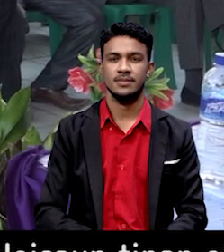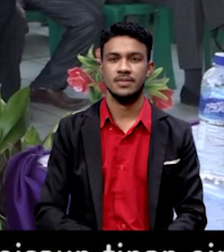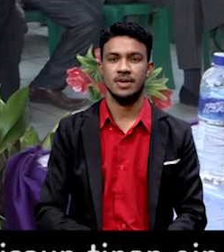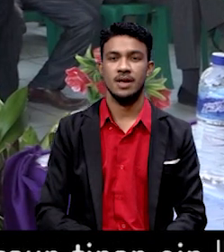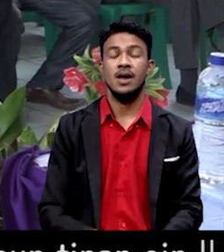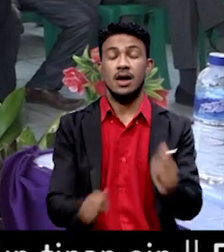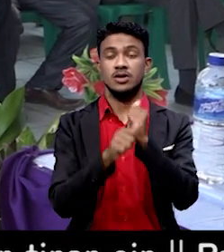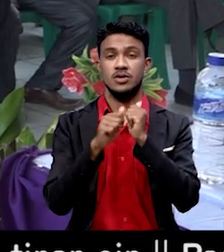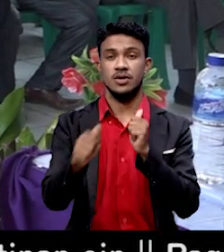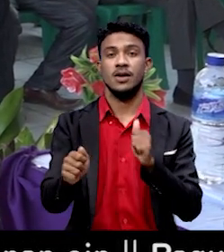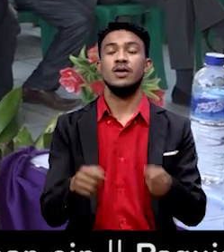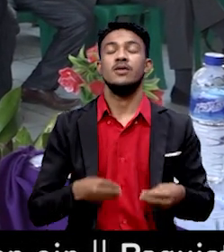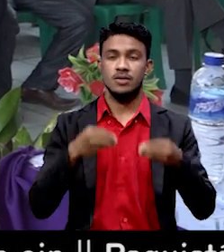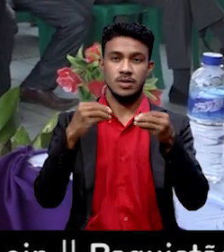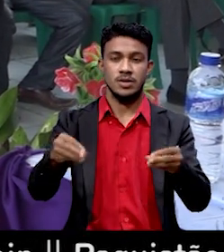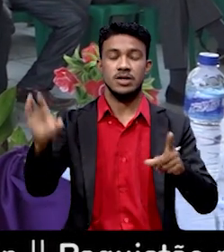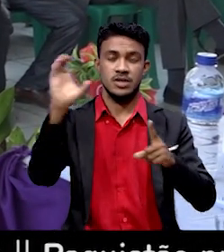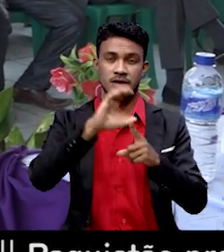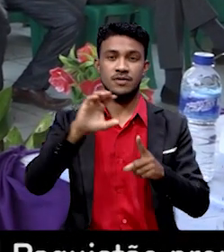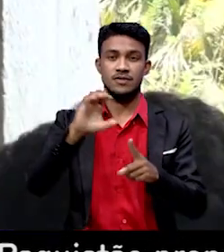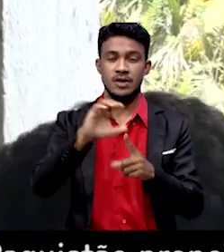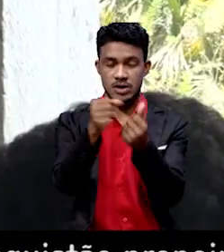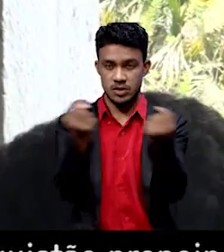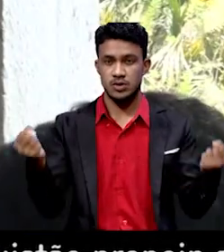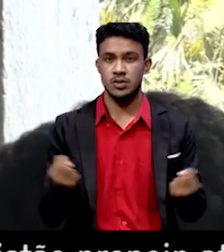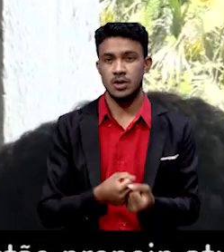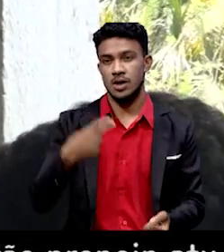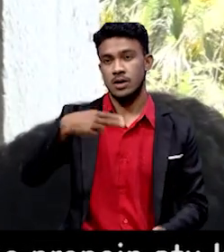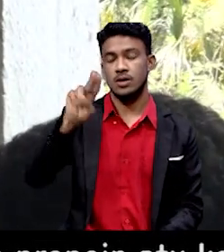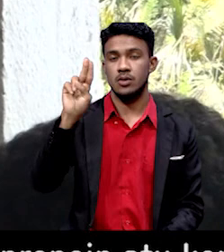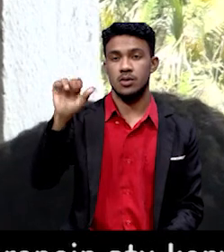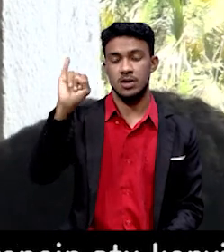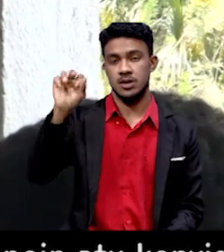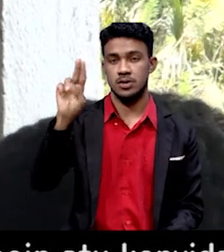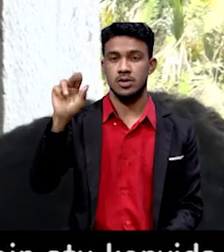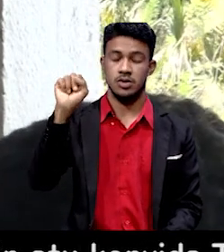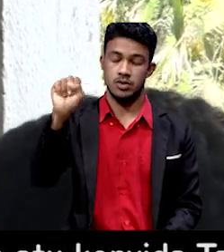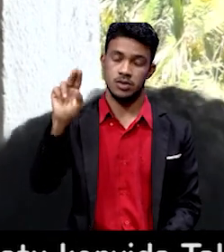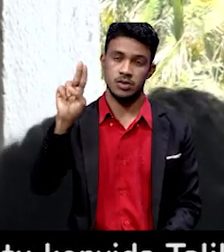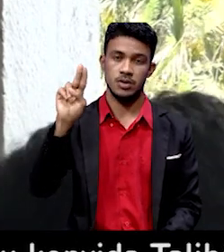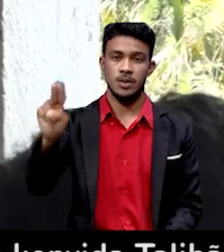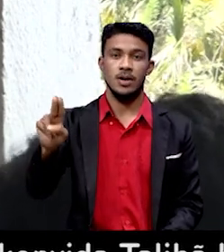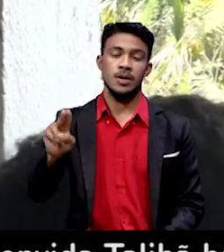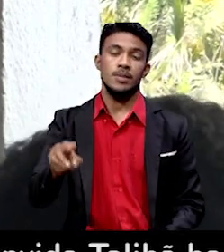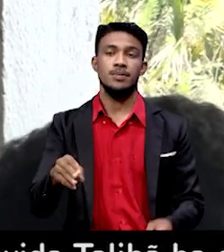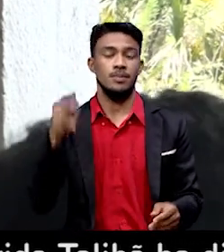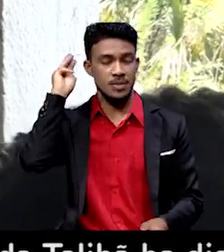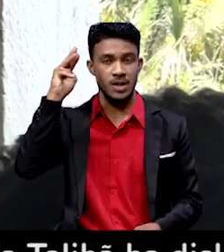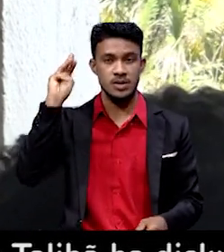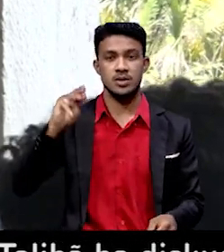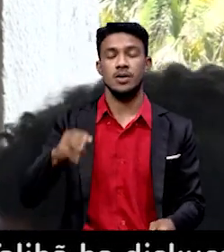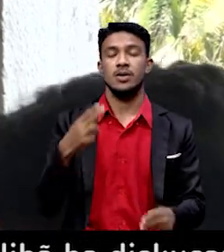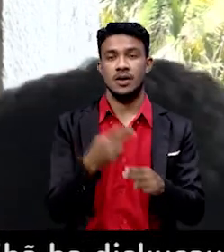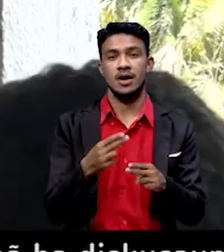Assunto ne atohu si sefi suku Gisu liberato arauzu ba ministro defesa Filomeno Paissão, ba hira participa iha